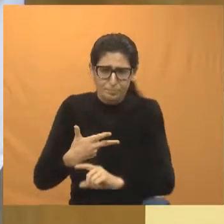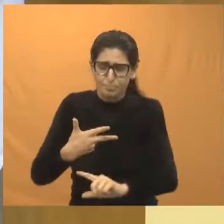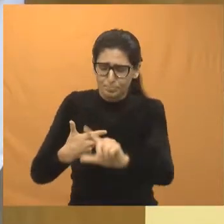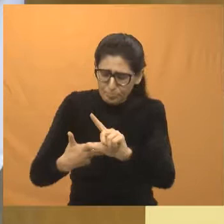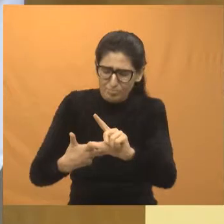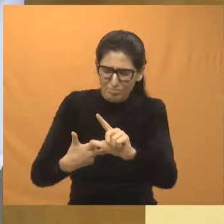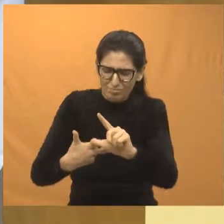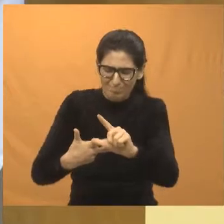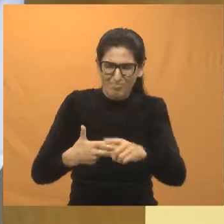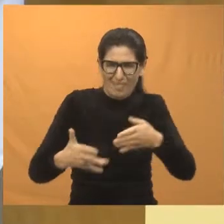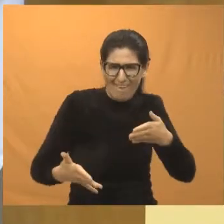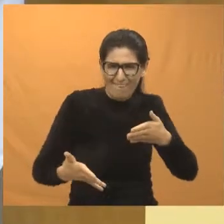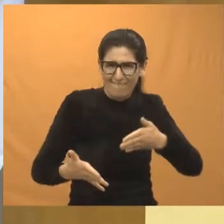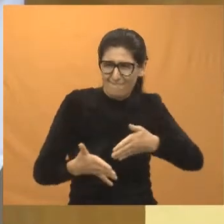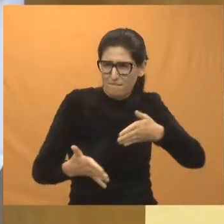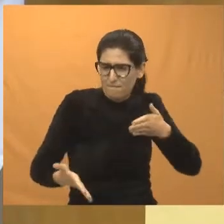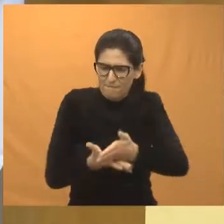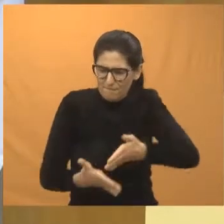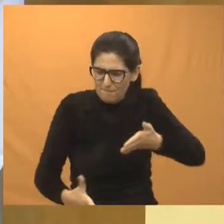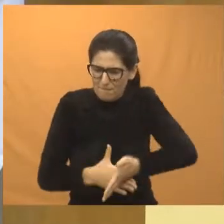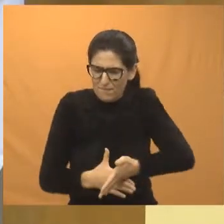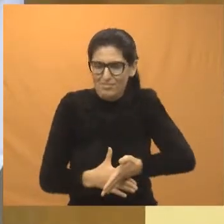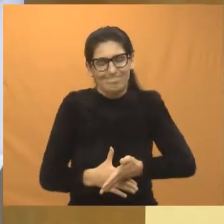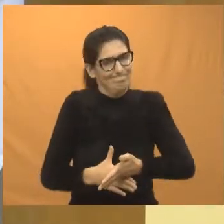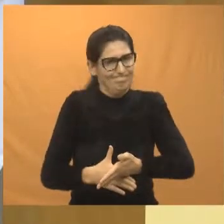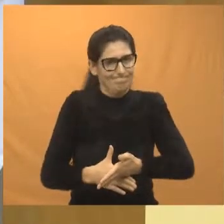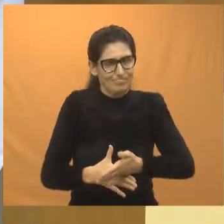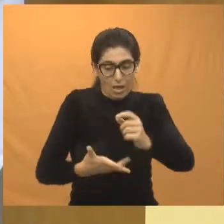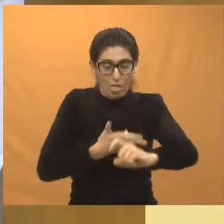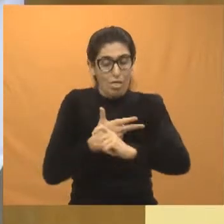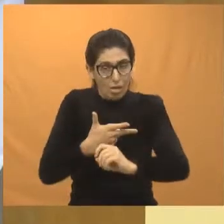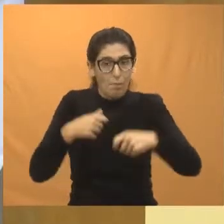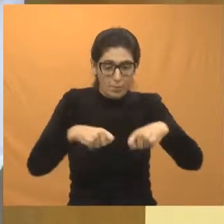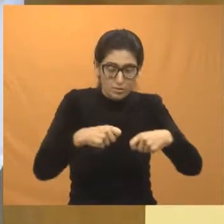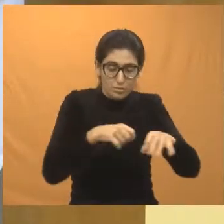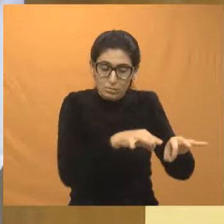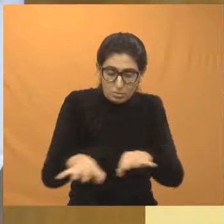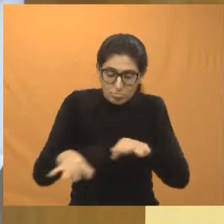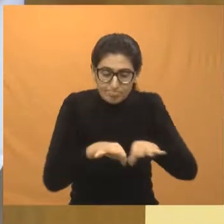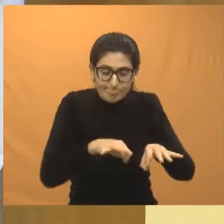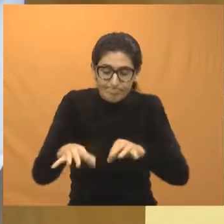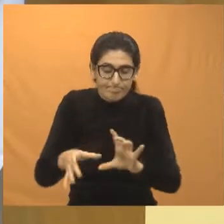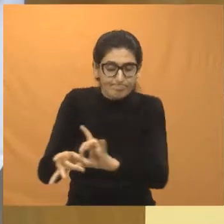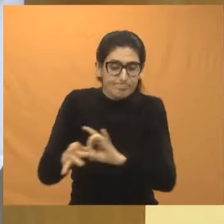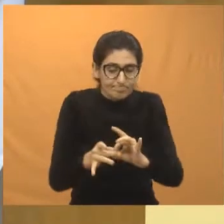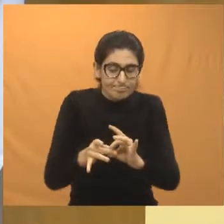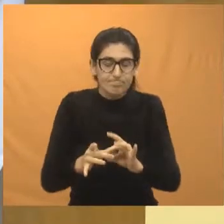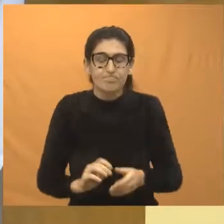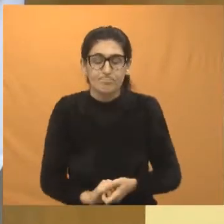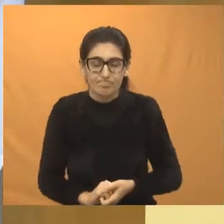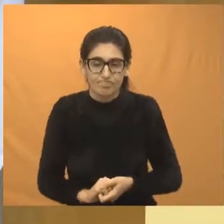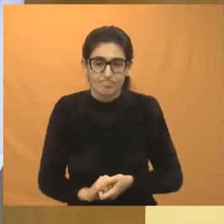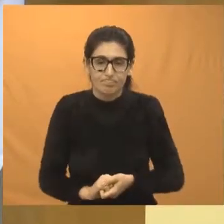casa, na manutenção das várzeas, e a gente está vendo uma discussão na